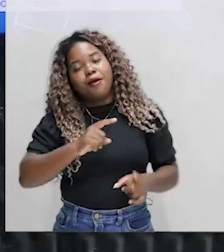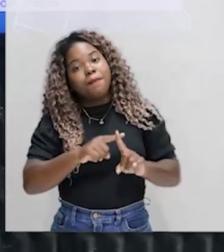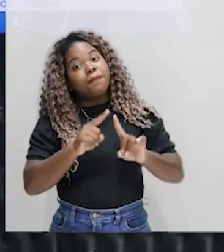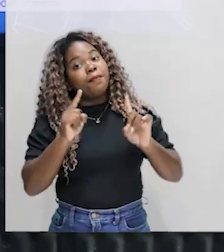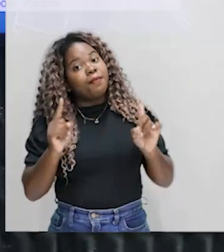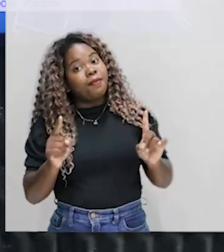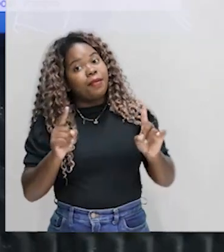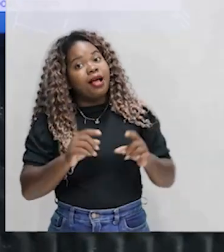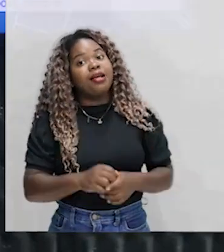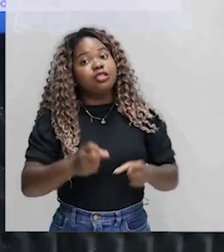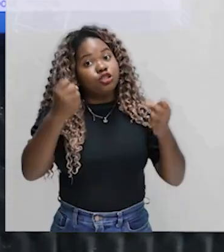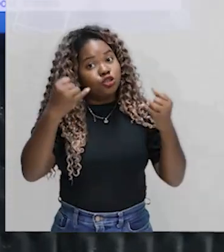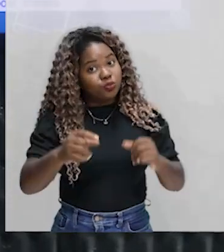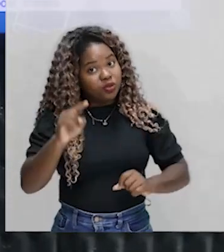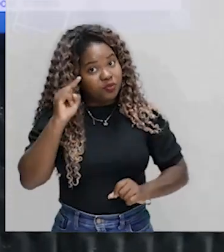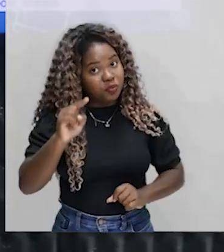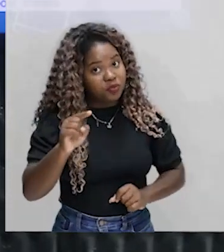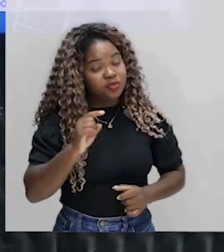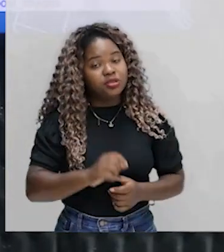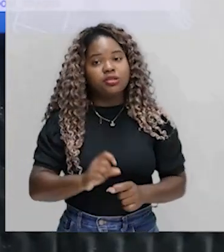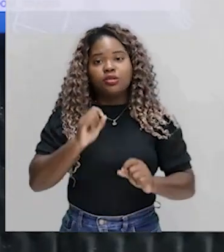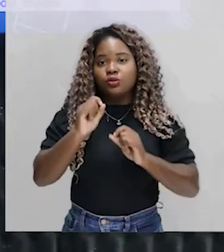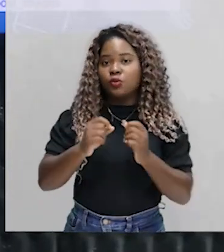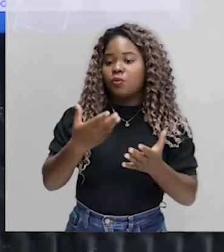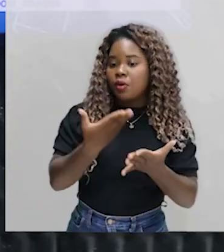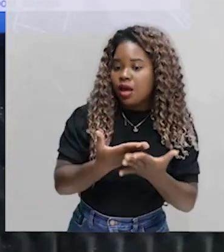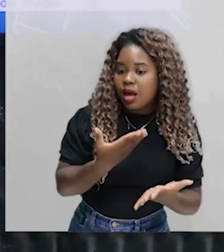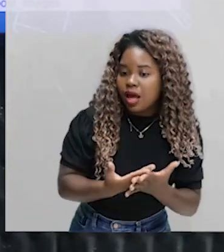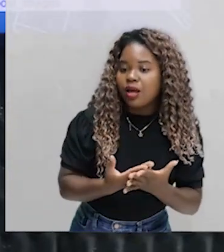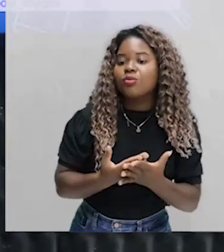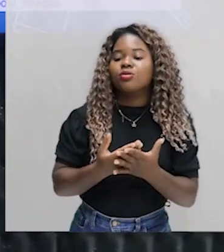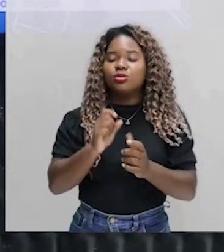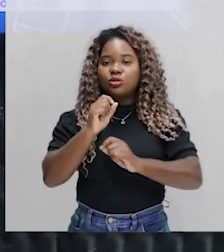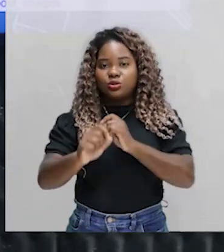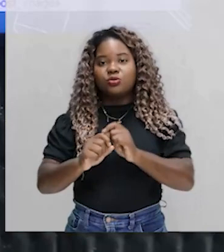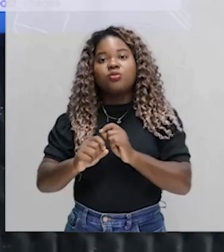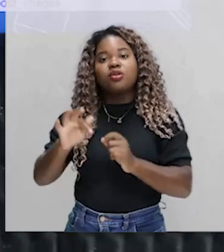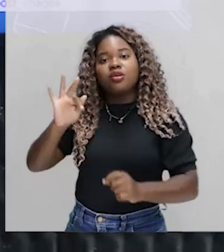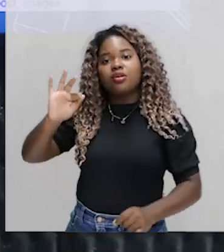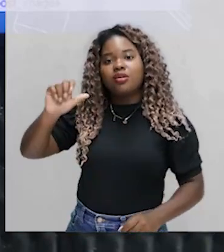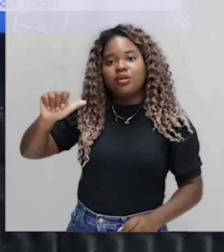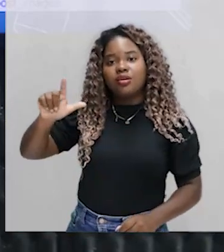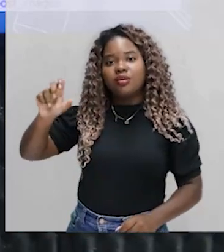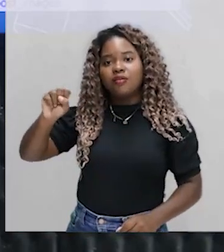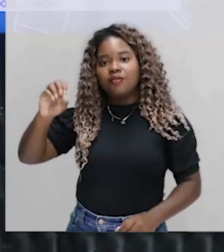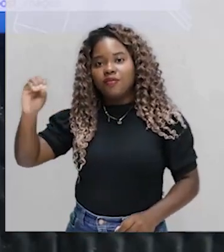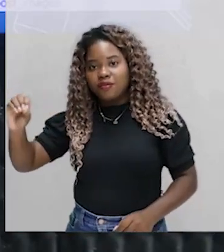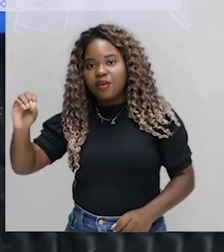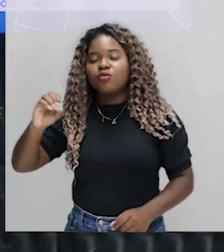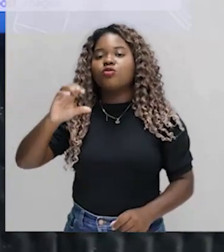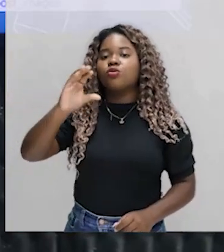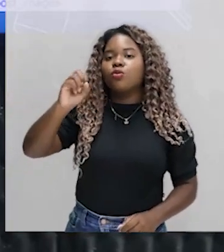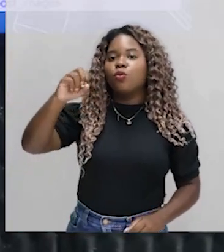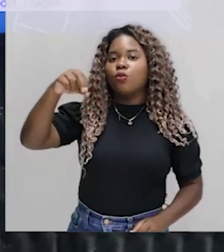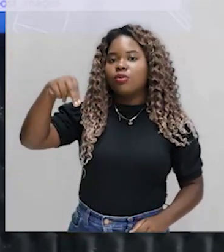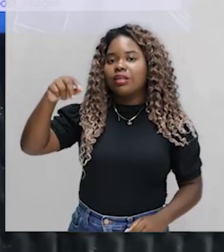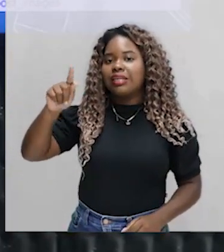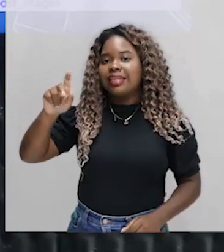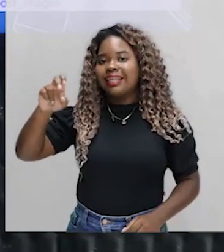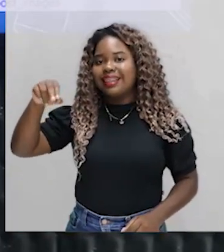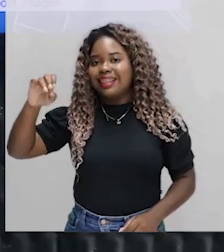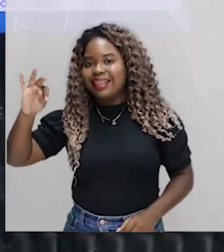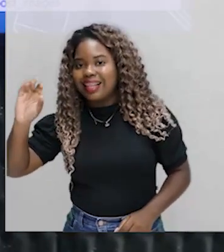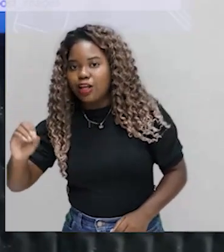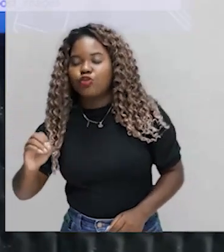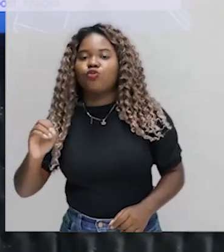eu abro um parênteses e recordo para vocês uma aula sobre falso cognato que nós já tivemos aqui, os falsos amigos. Tenham cuidado,